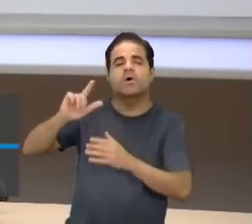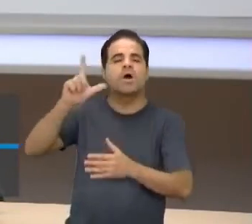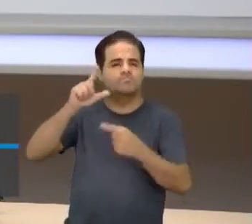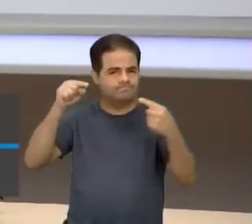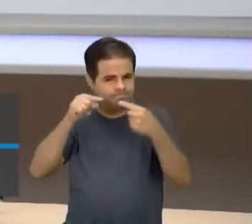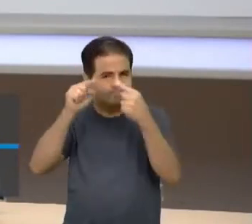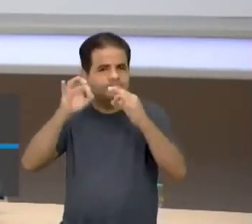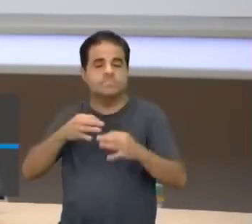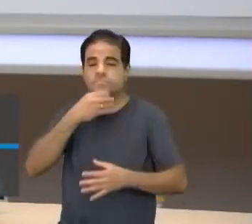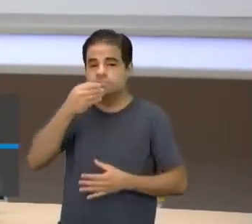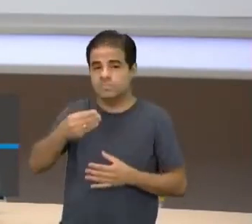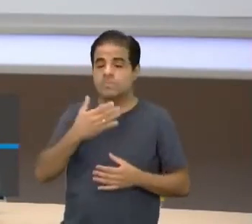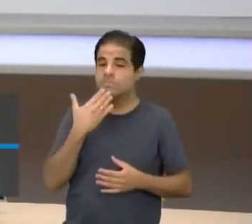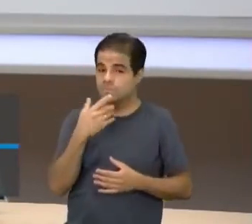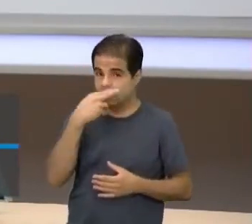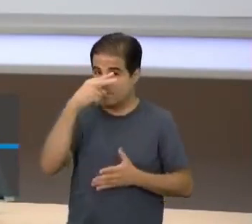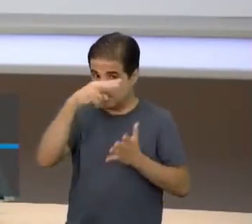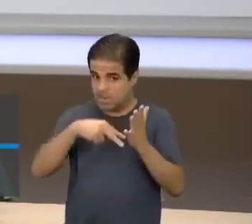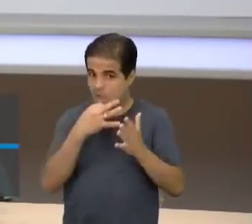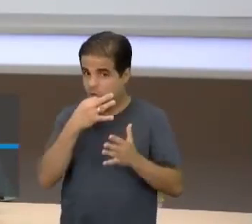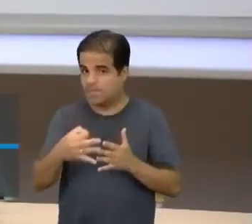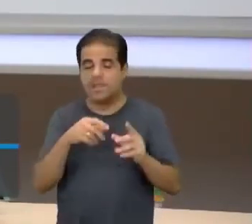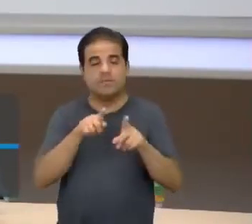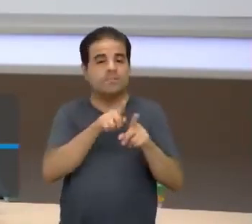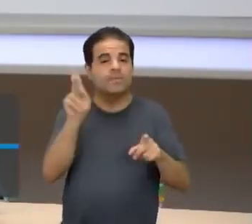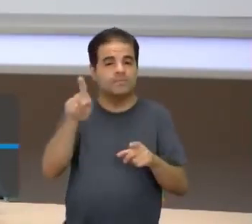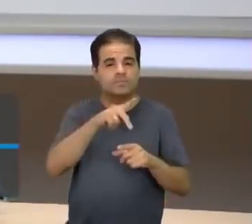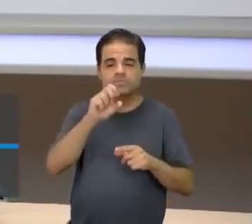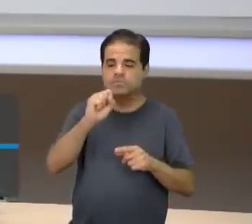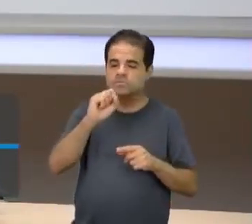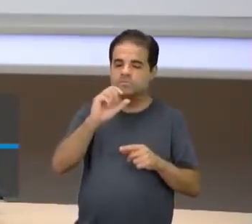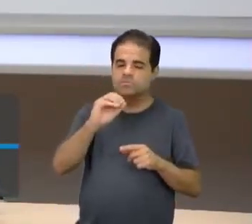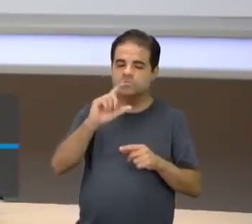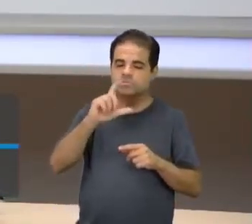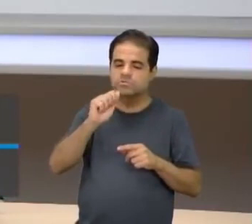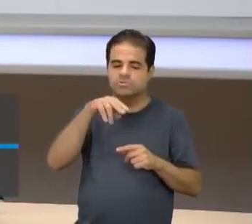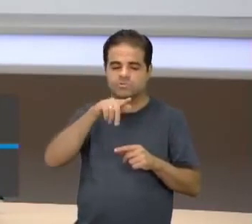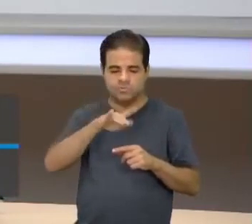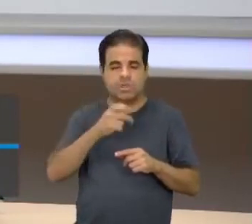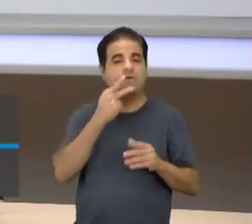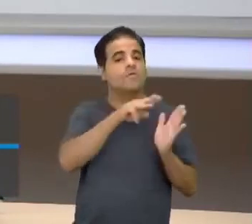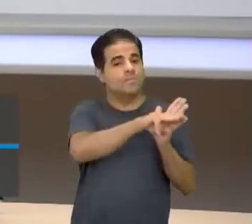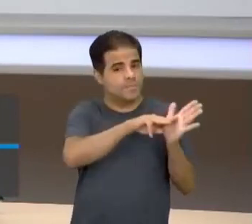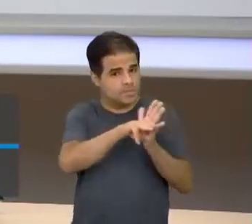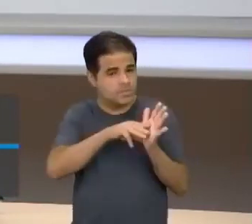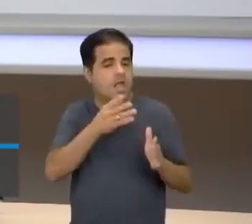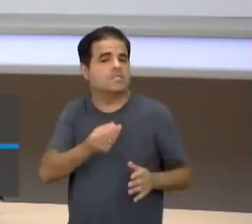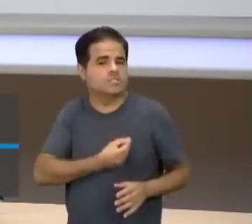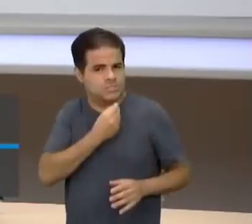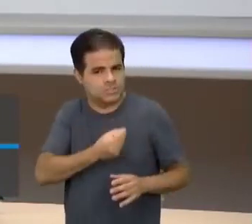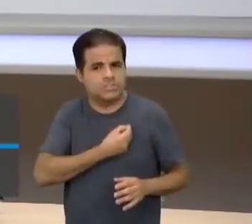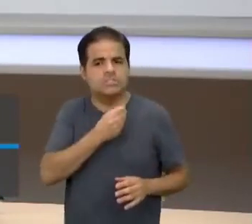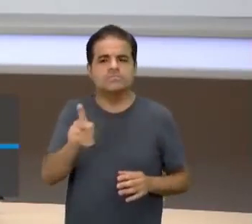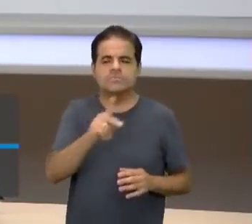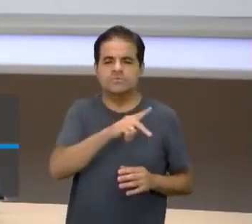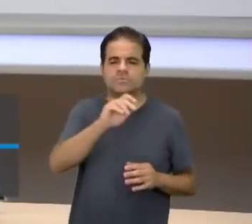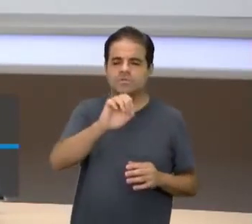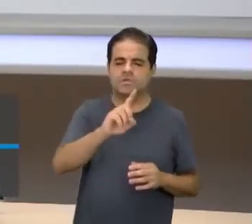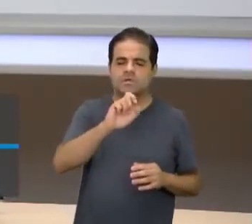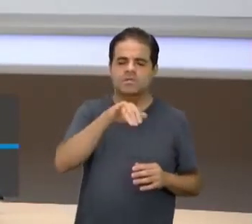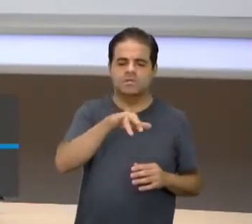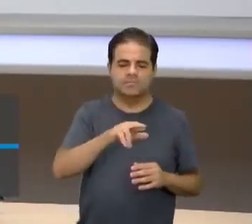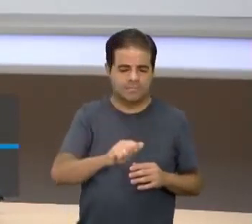Aí pediu para ler o comentário também. Professora Solange falou metodologias ativas. Professora